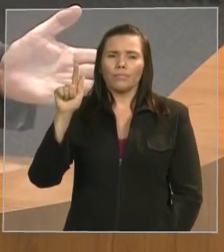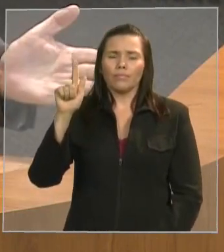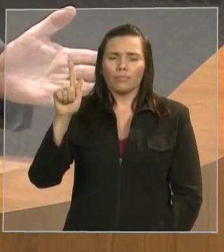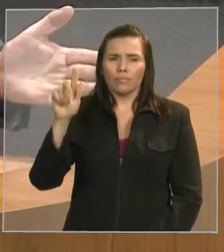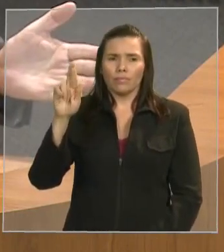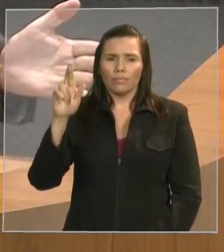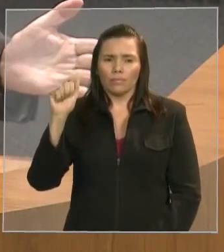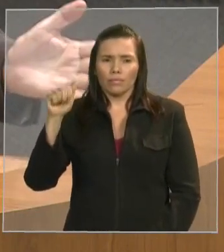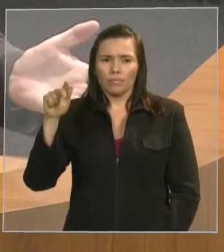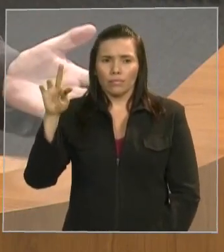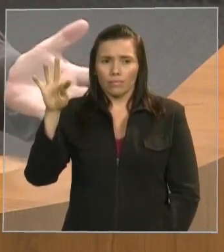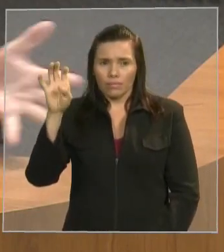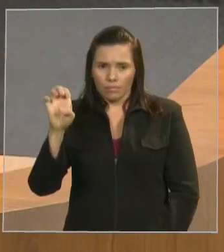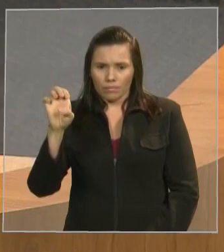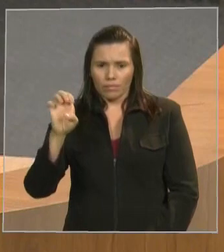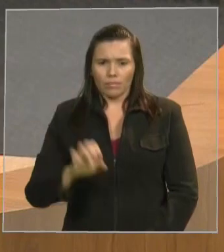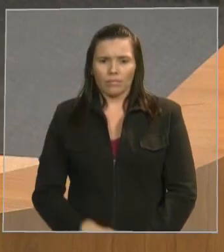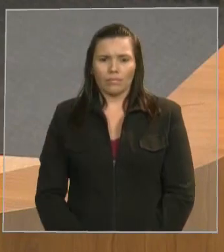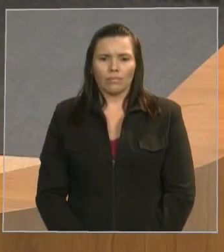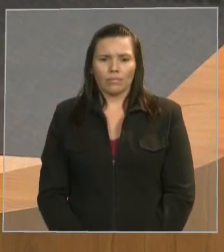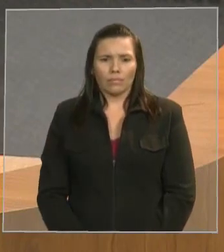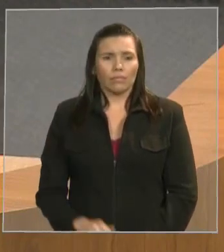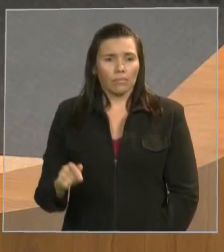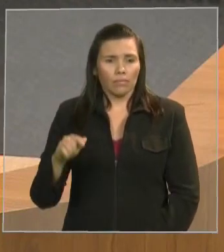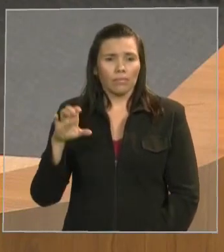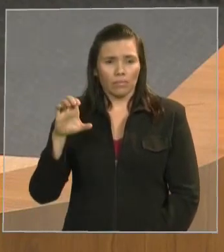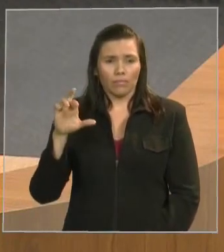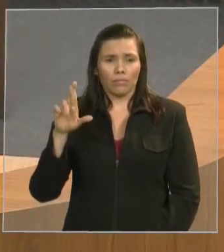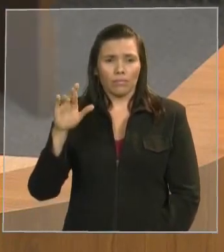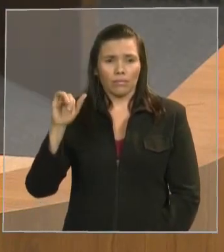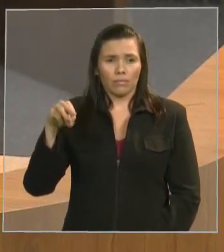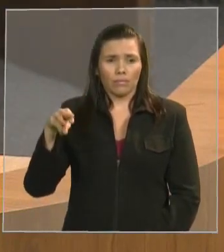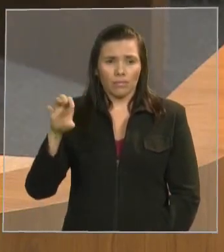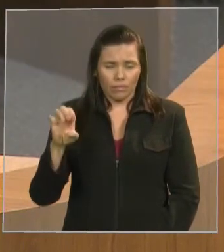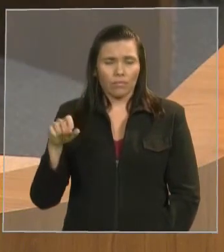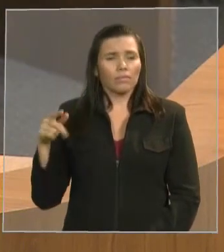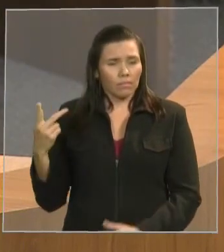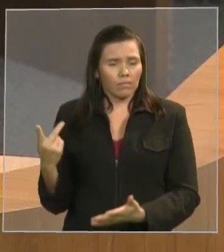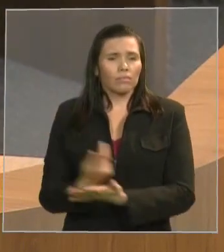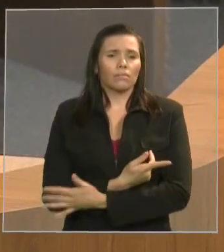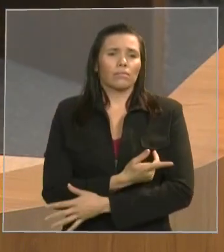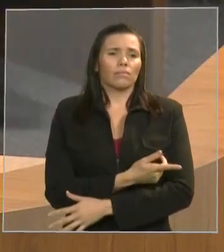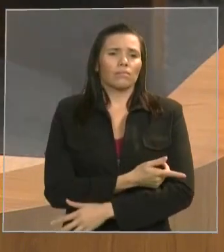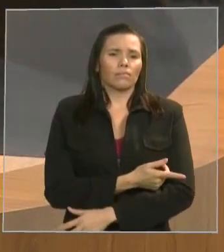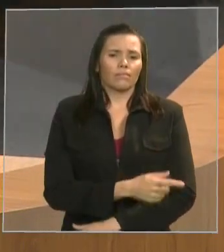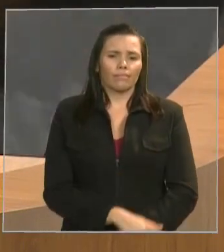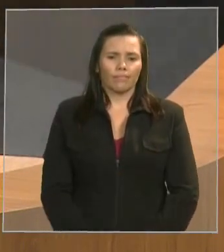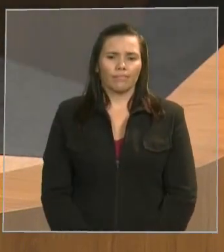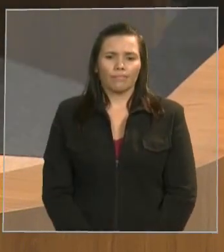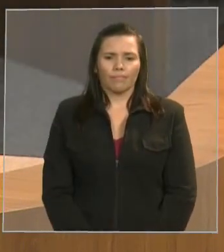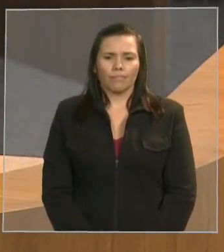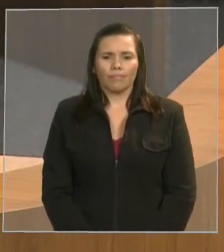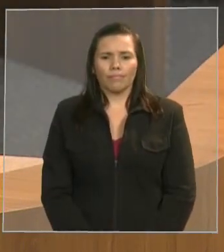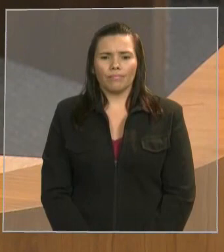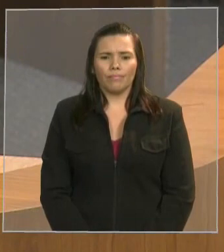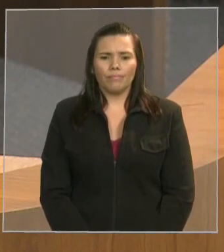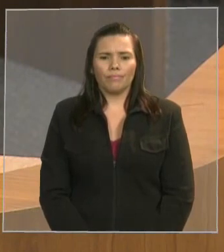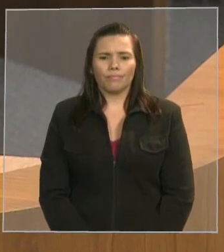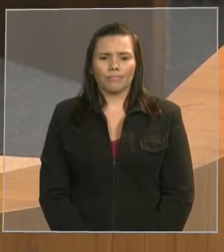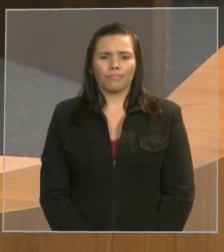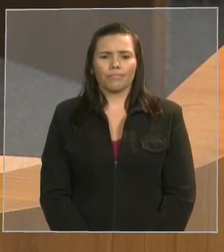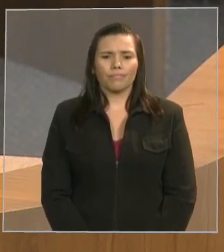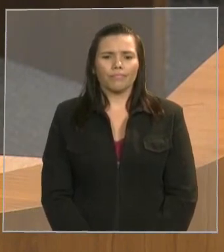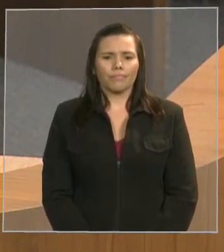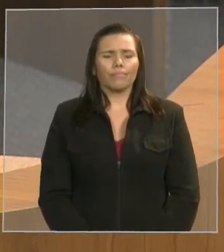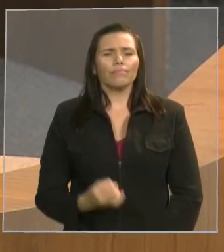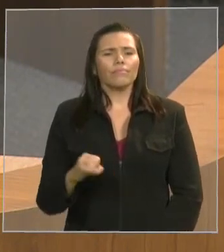em 10. Então é crime permanente. Por quê? Que ele tem tanta certeza que o delegado está